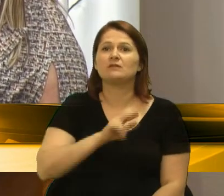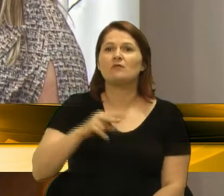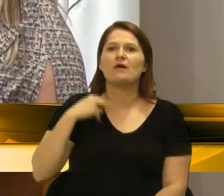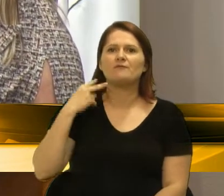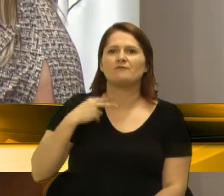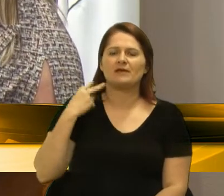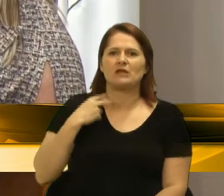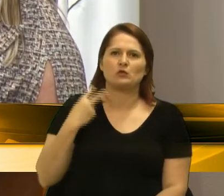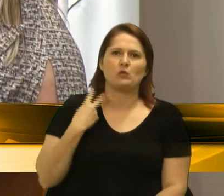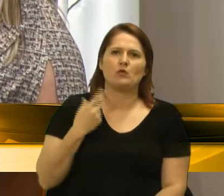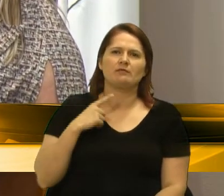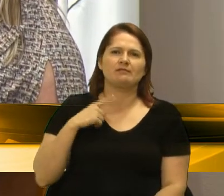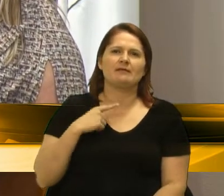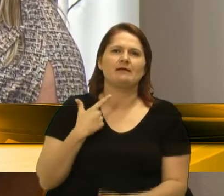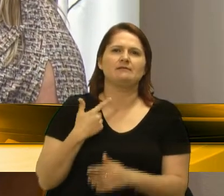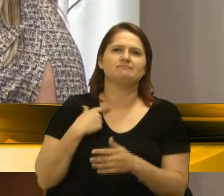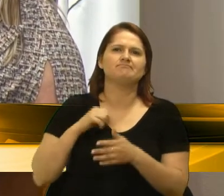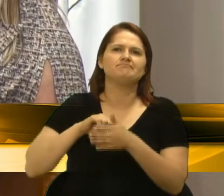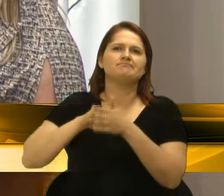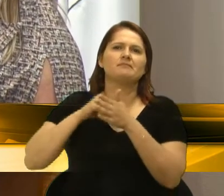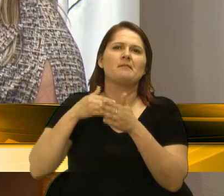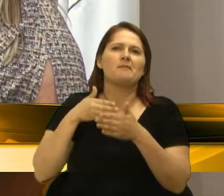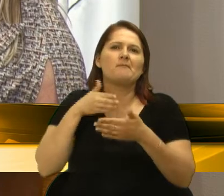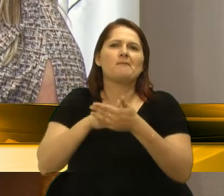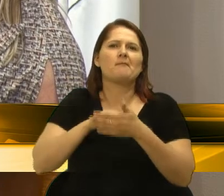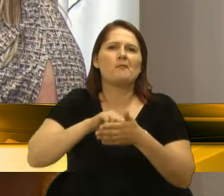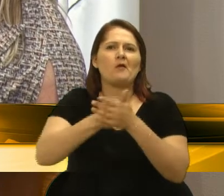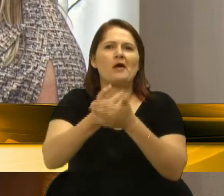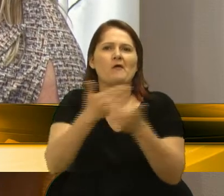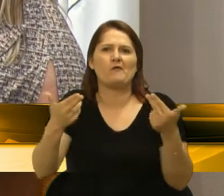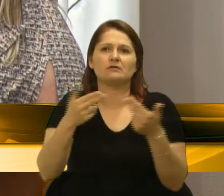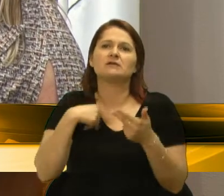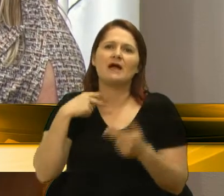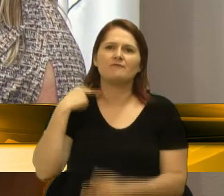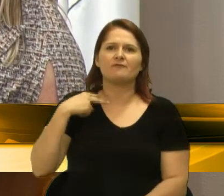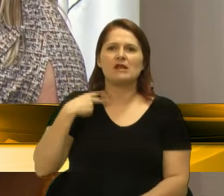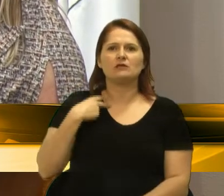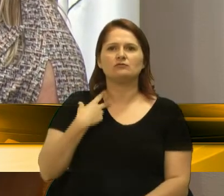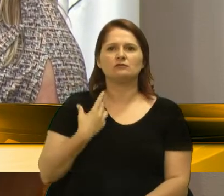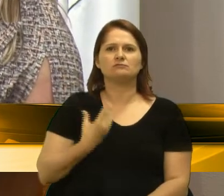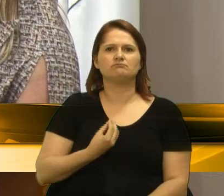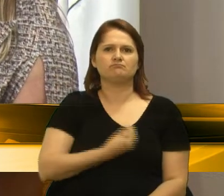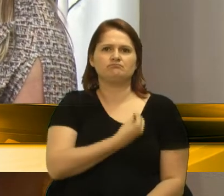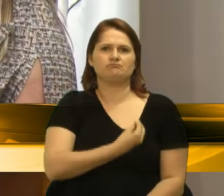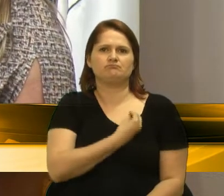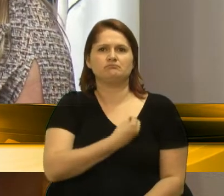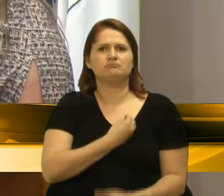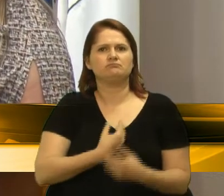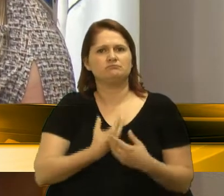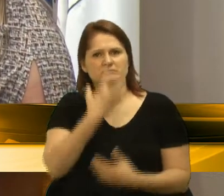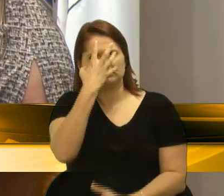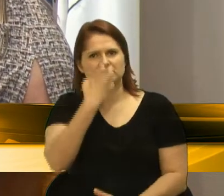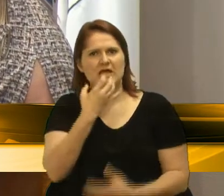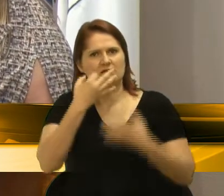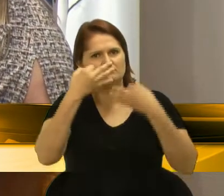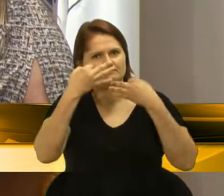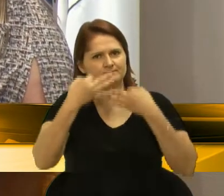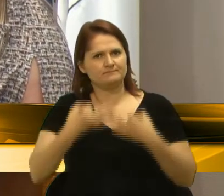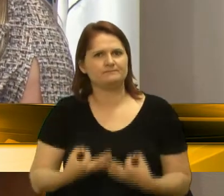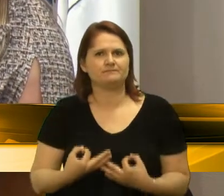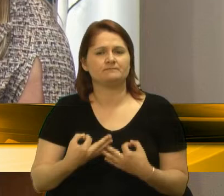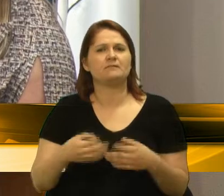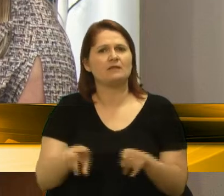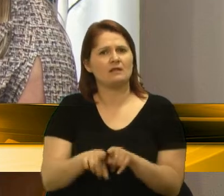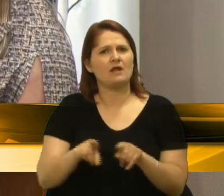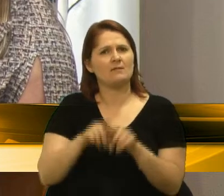por atitudes ou atos que não se ajustam ao conjunto da seriedade, serenidade,